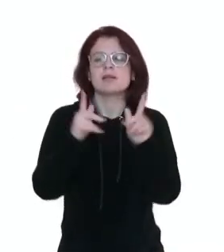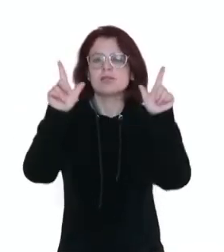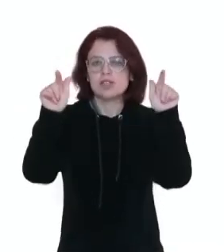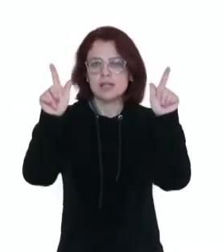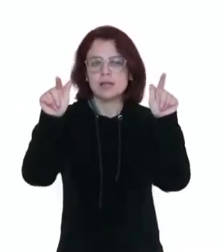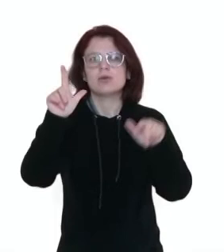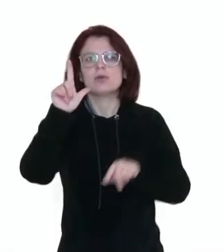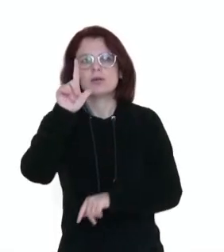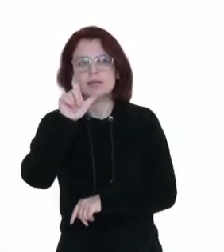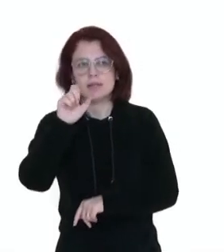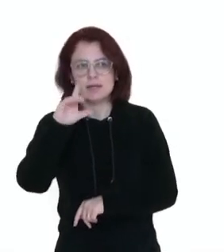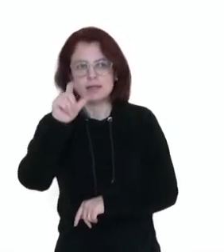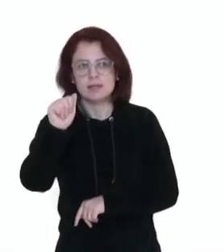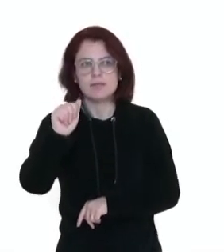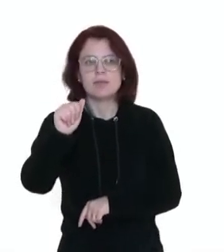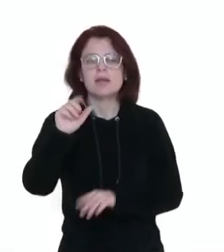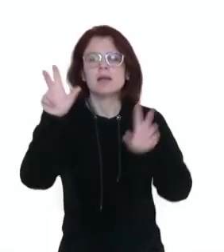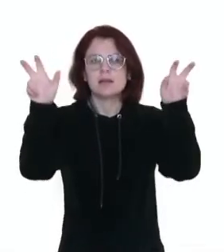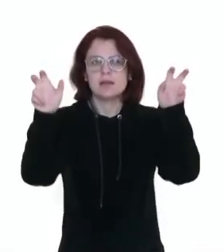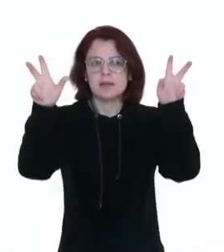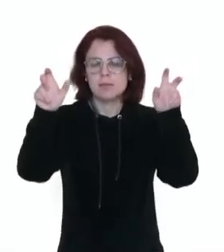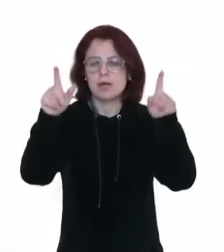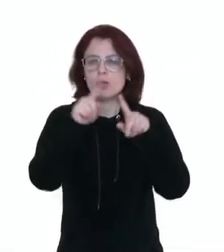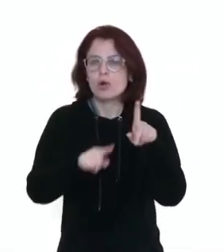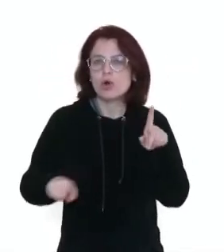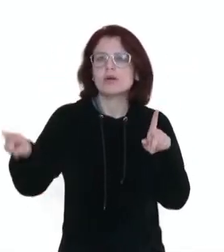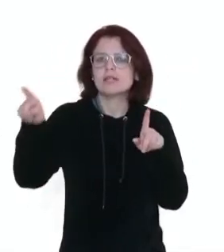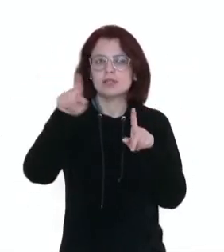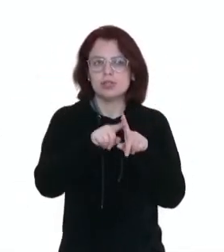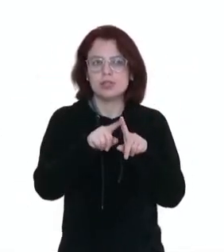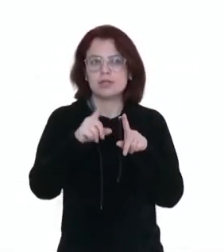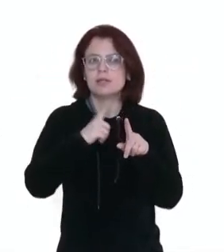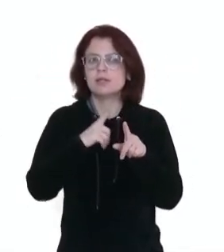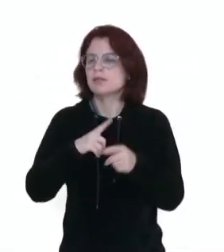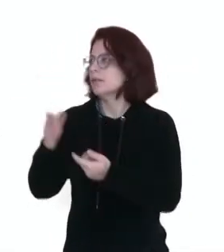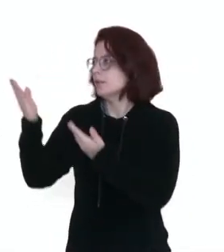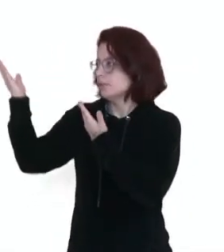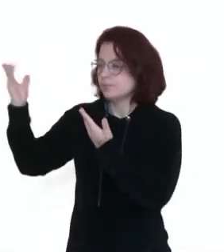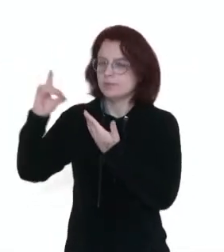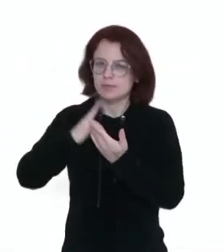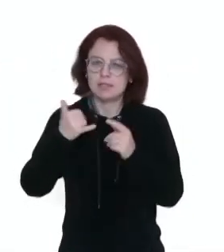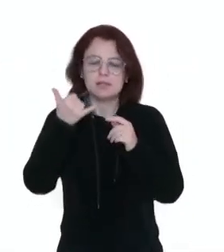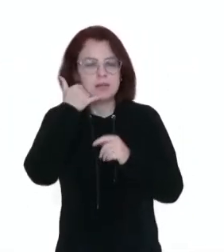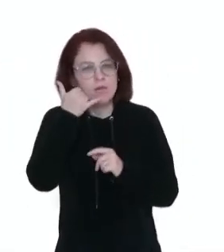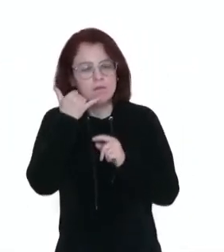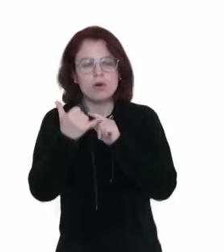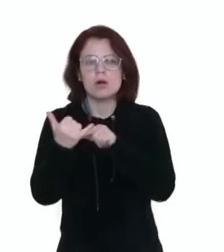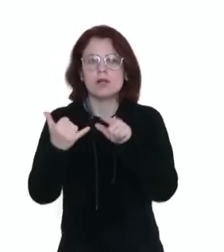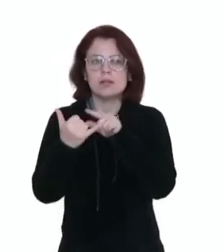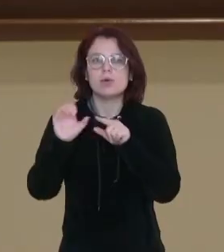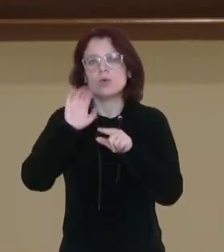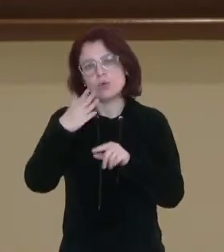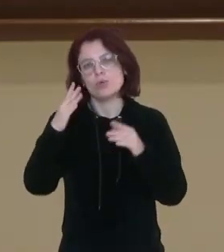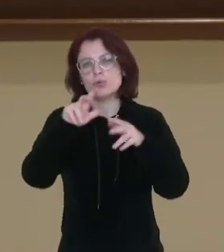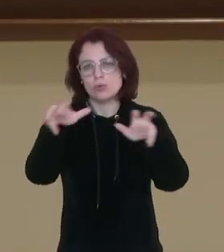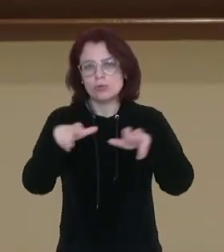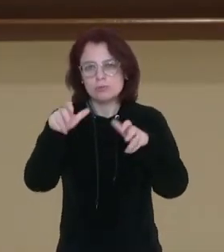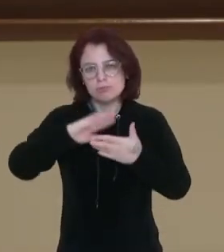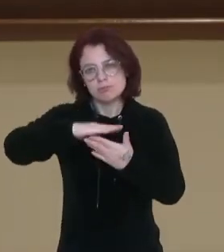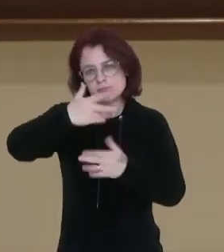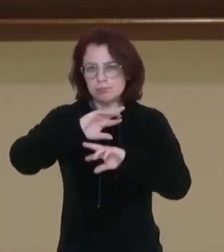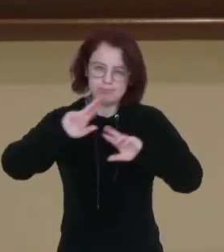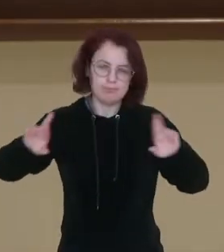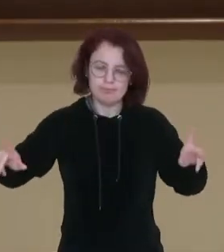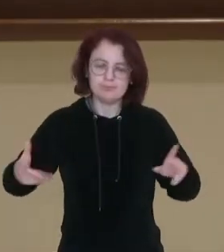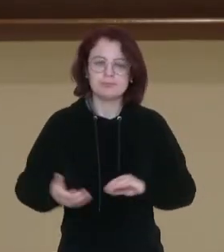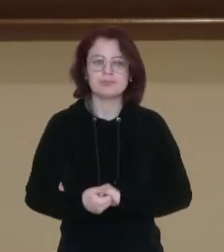temas a origem, né? Então aparece nesse modelo aí, ou no celular de vocês, ou no notebook, enfim,